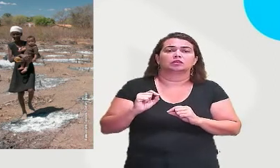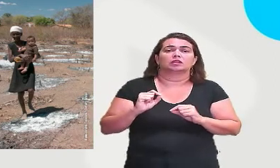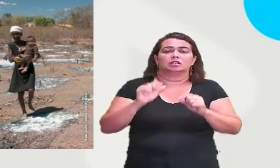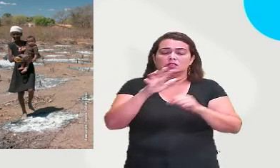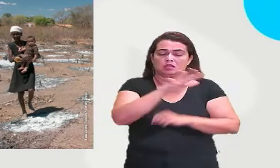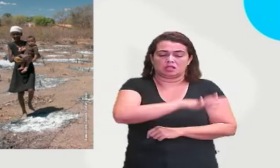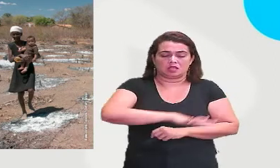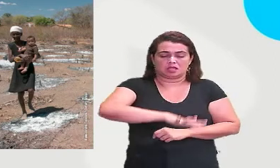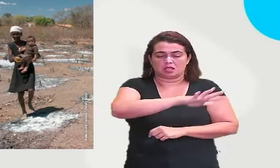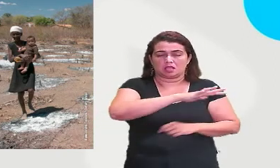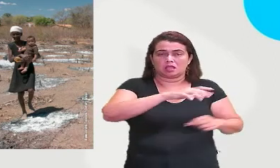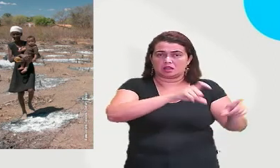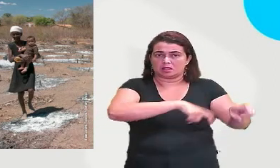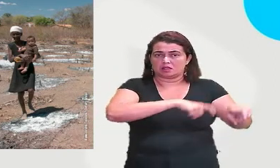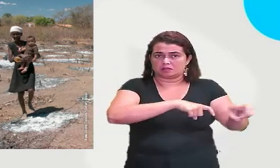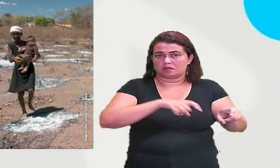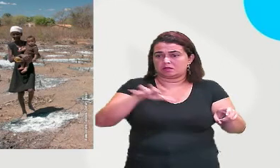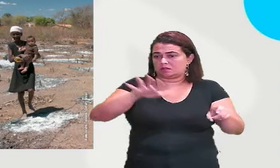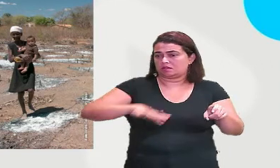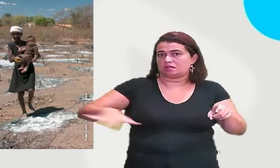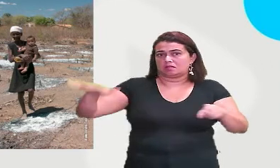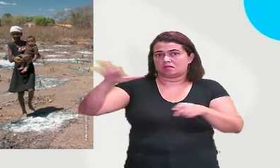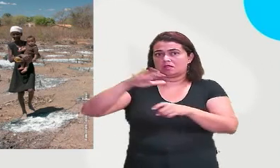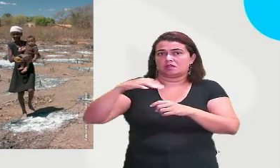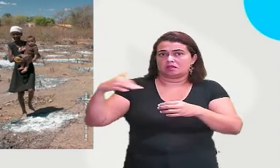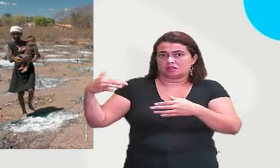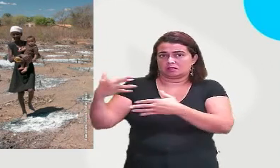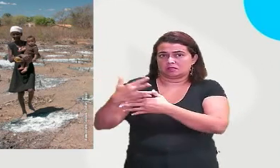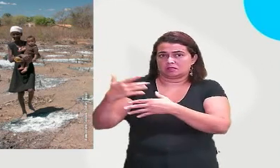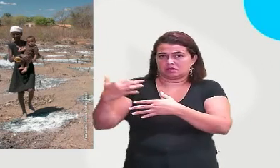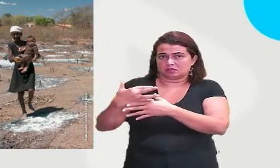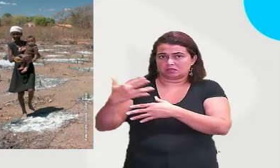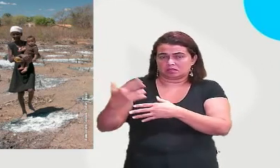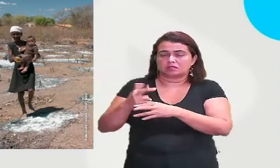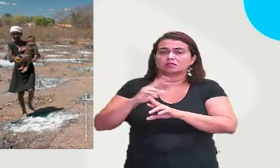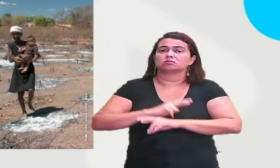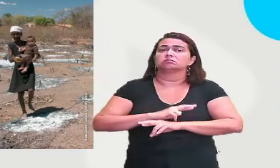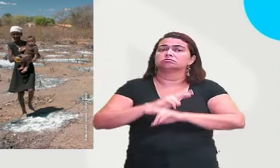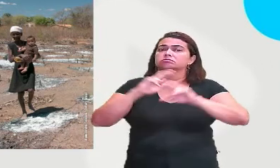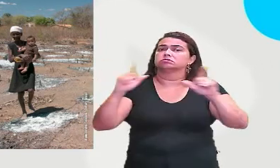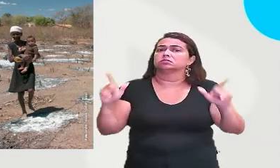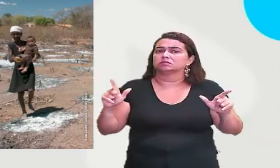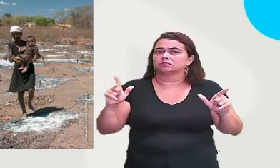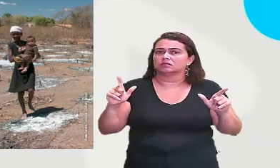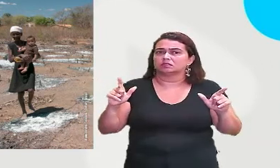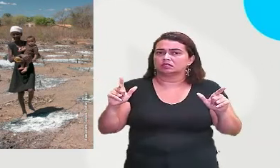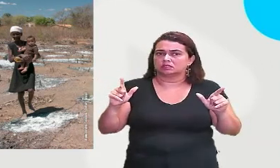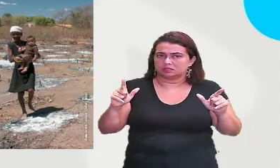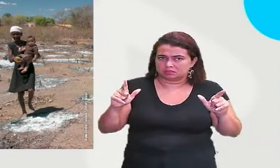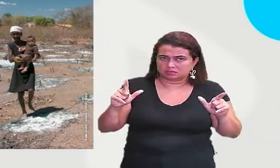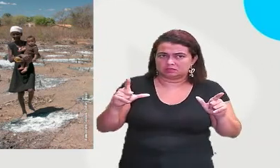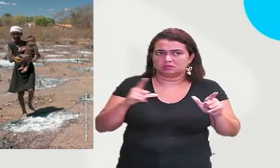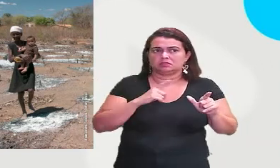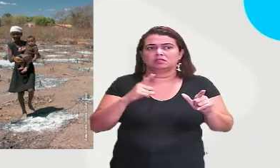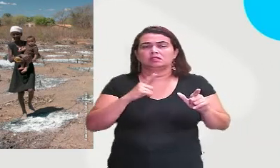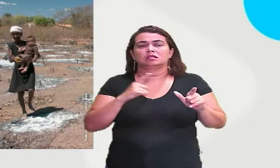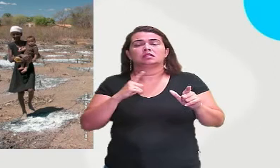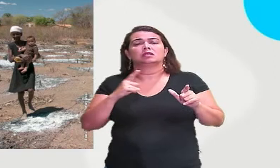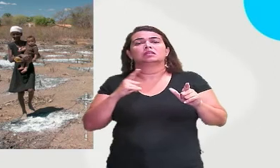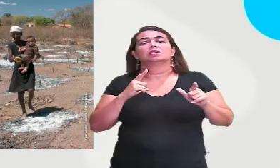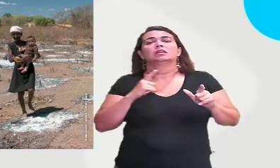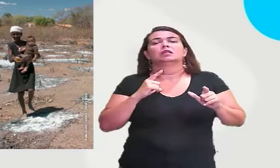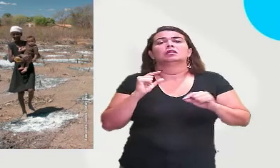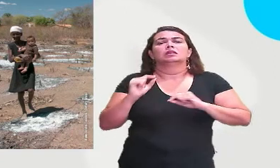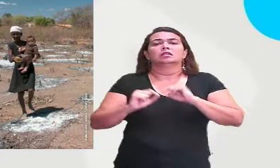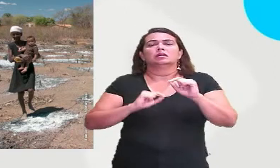urbano, algumas coisas mudaram no espaço físico, social e cultural desses lugares. Mas outras